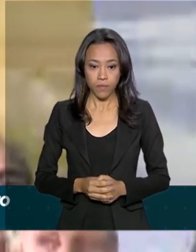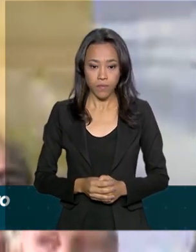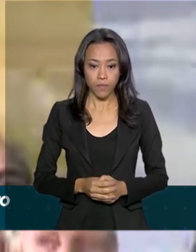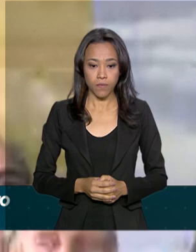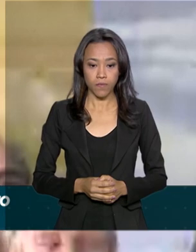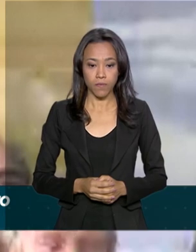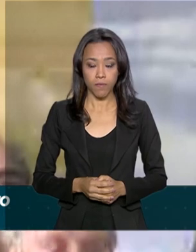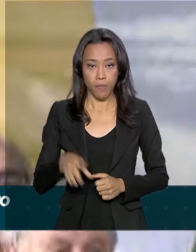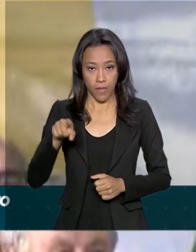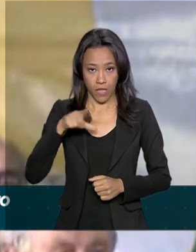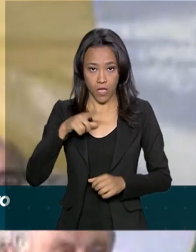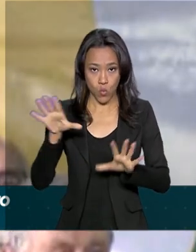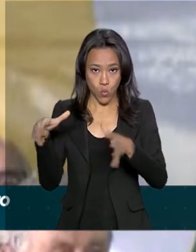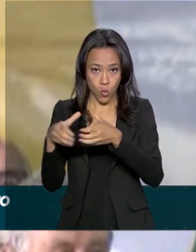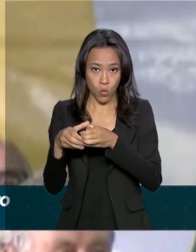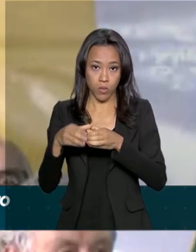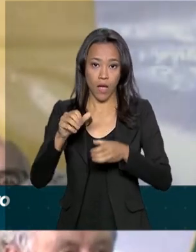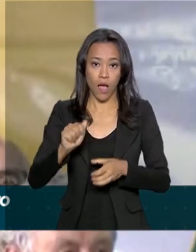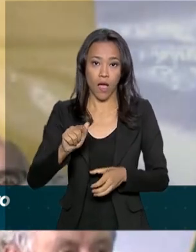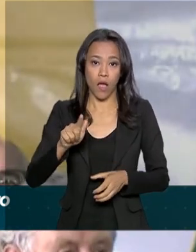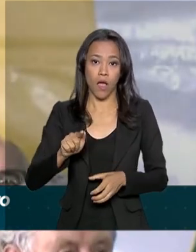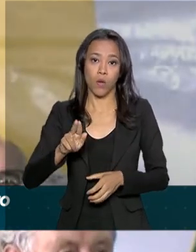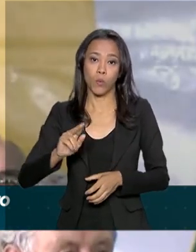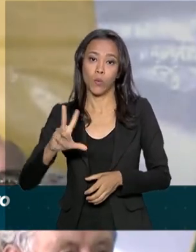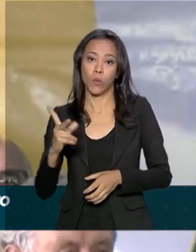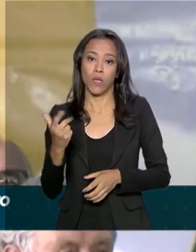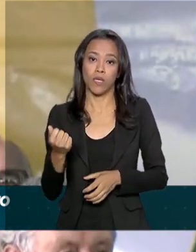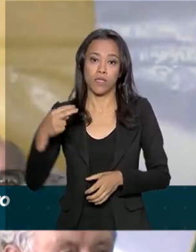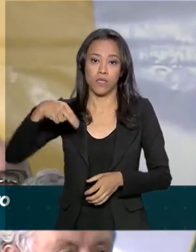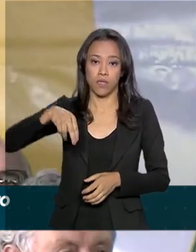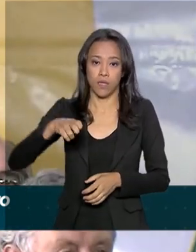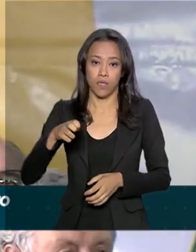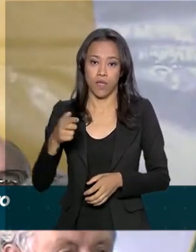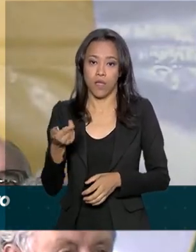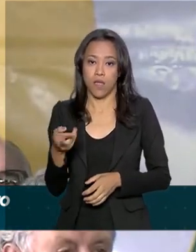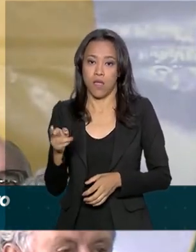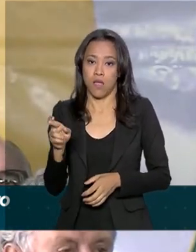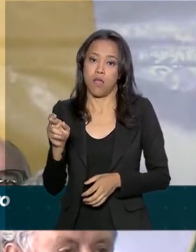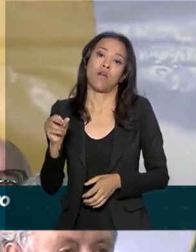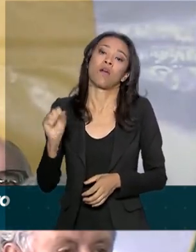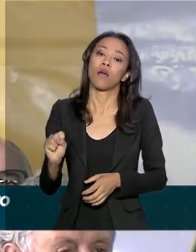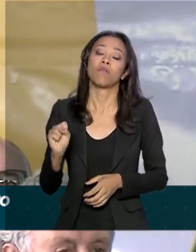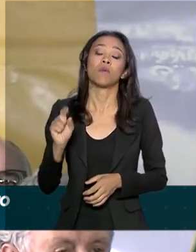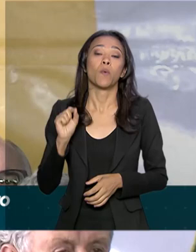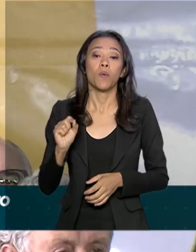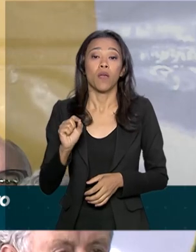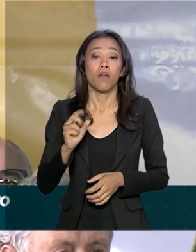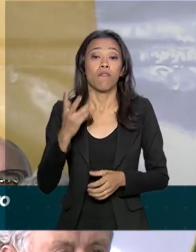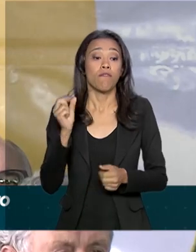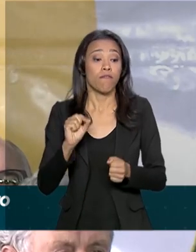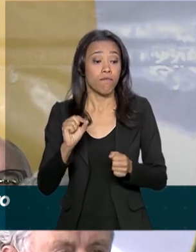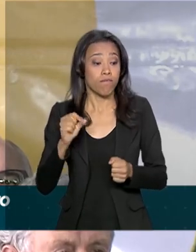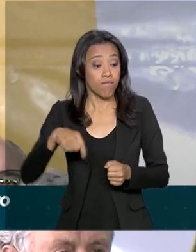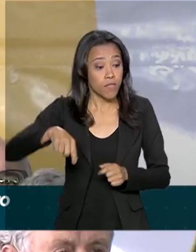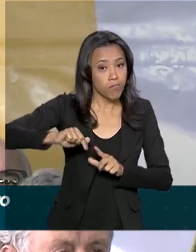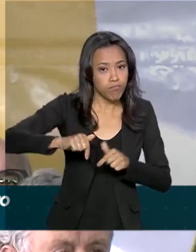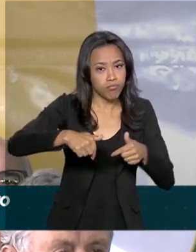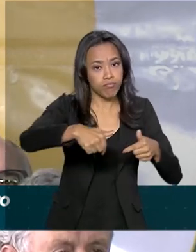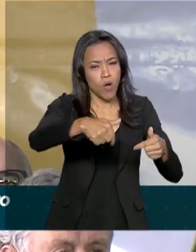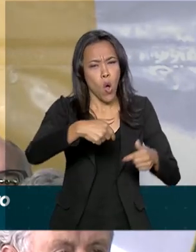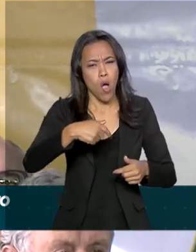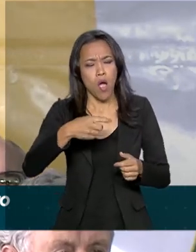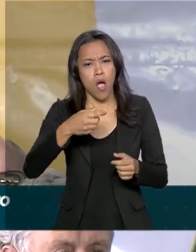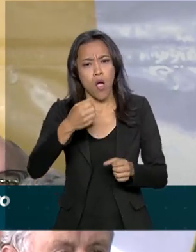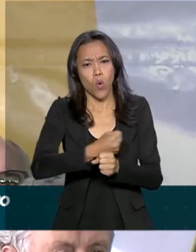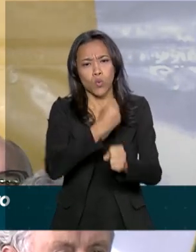militar das Agulhas Negras, assim como eu, é fazer de tudo para que obras paradas